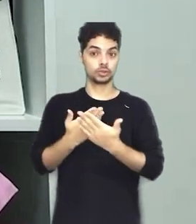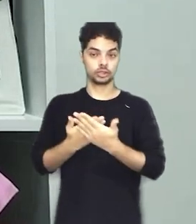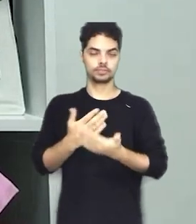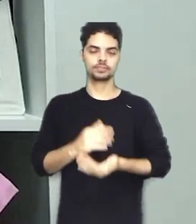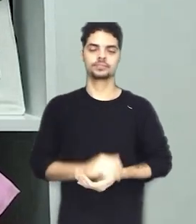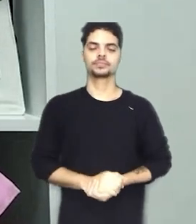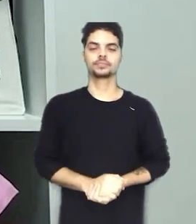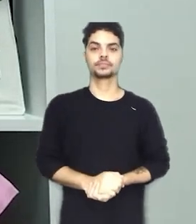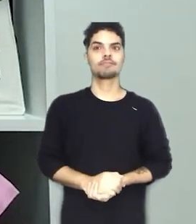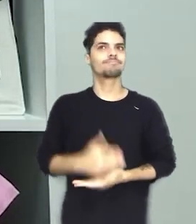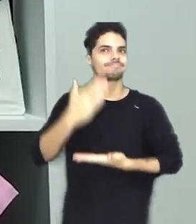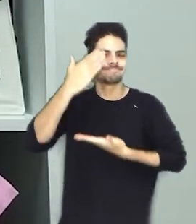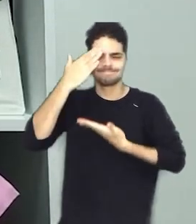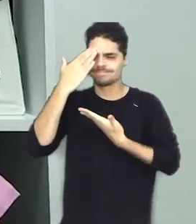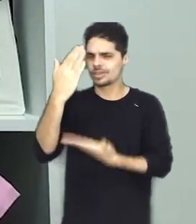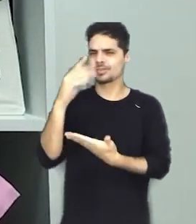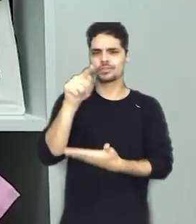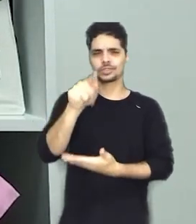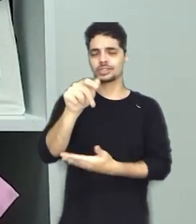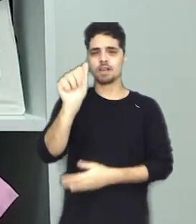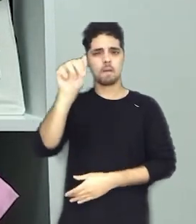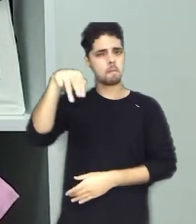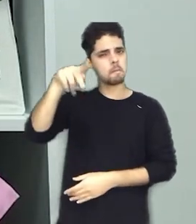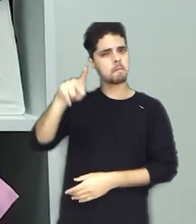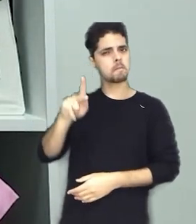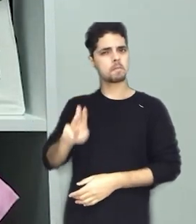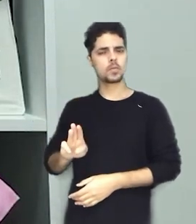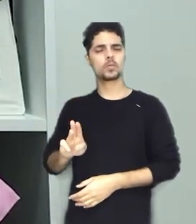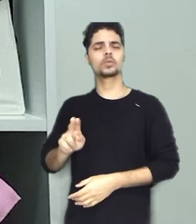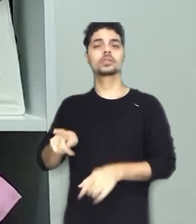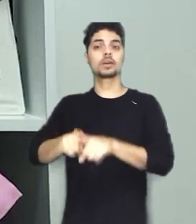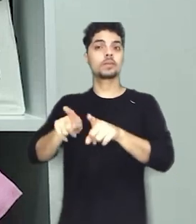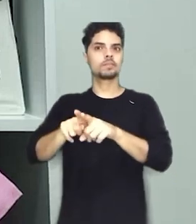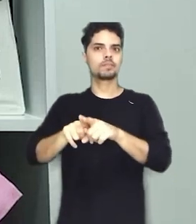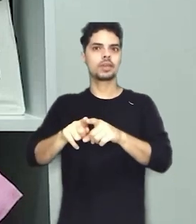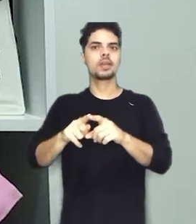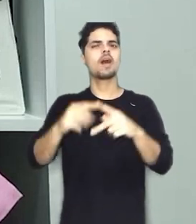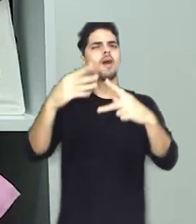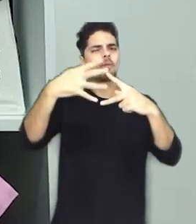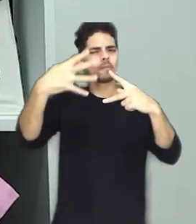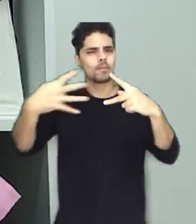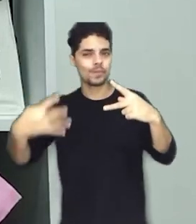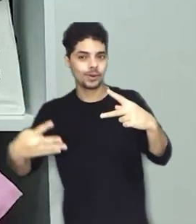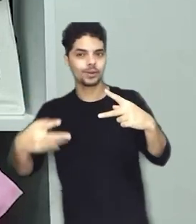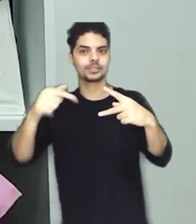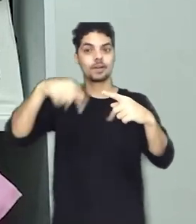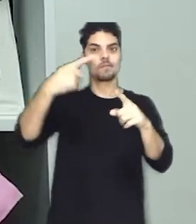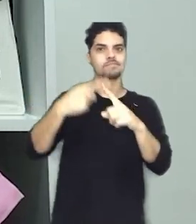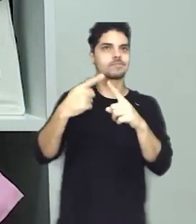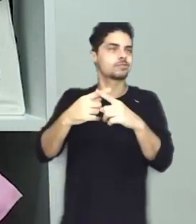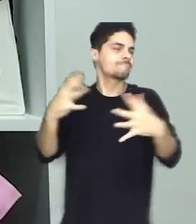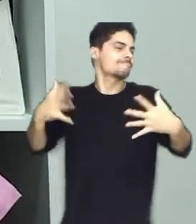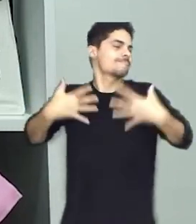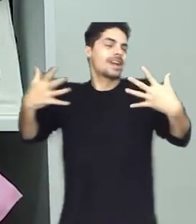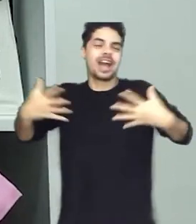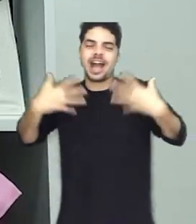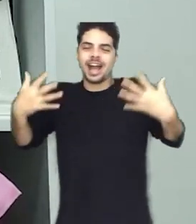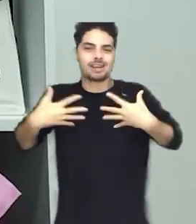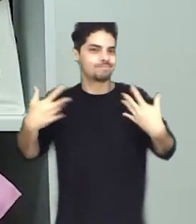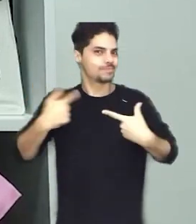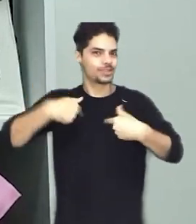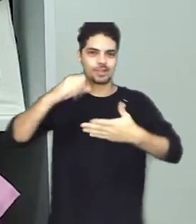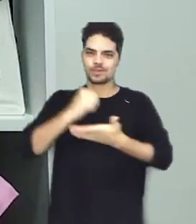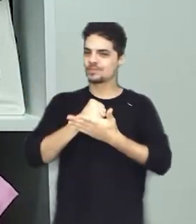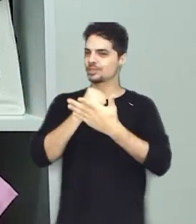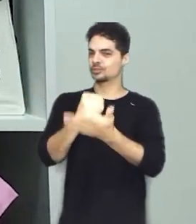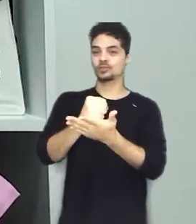Gostaria de agradecer o Portal do Bicentenário e a ANPU pelo convite. É uma alegria poder